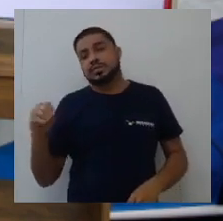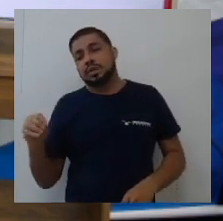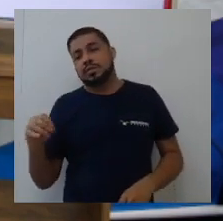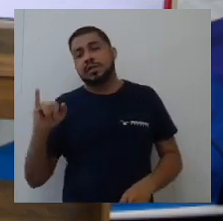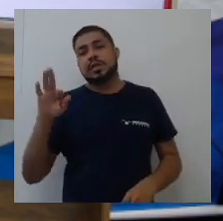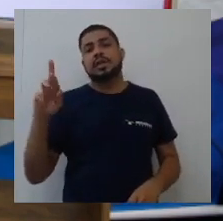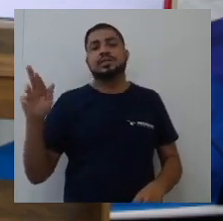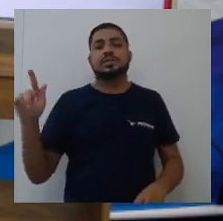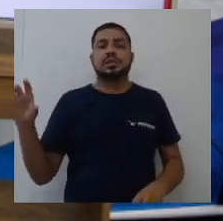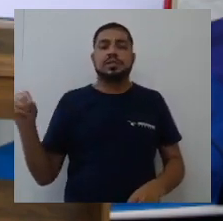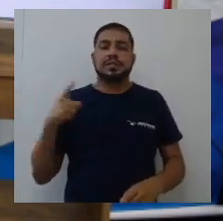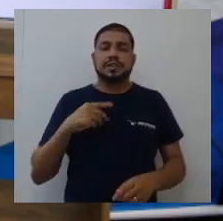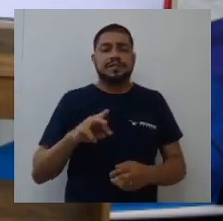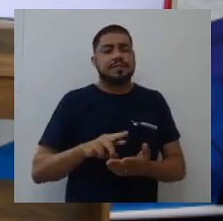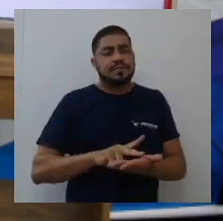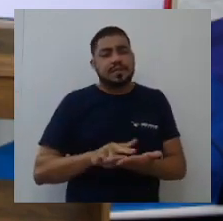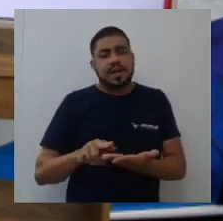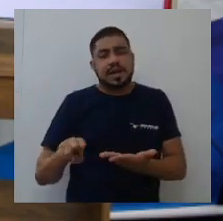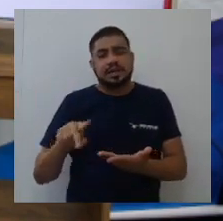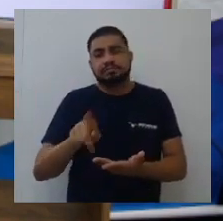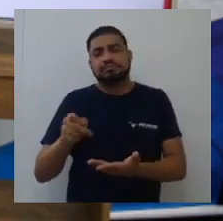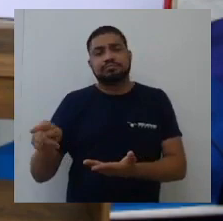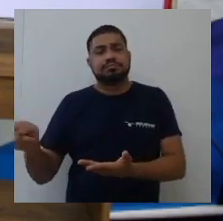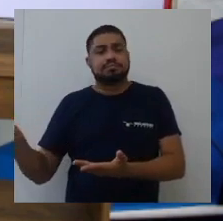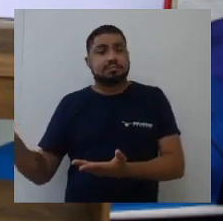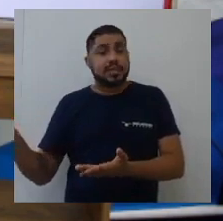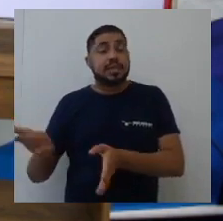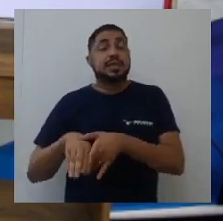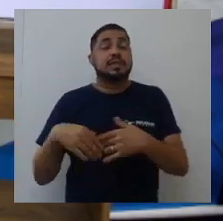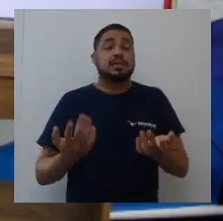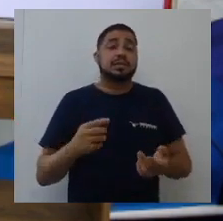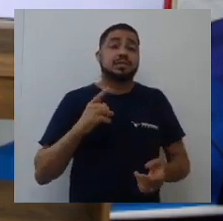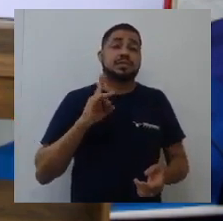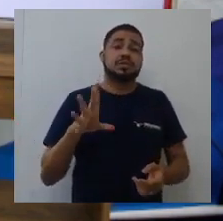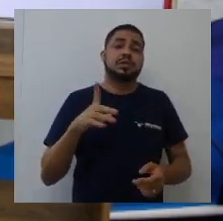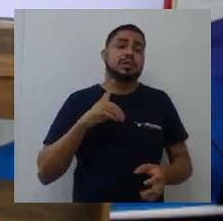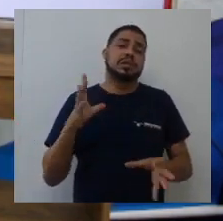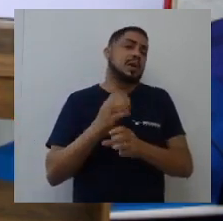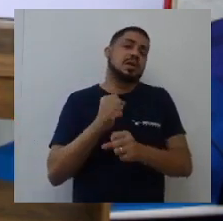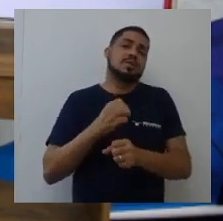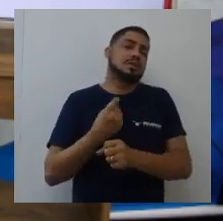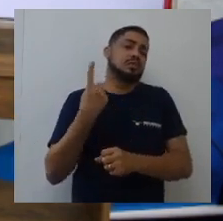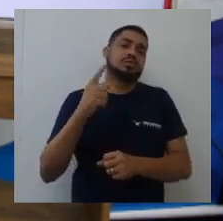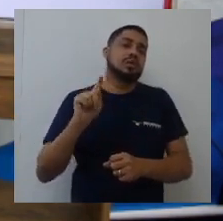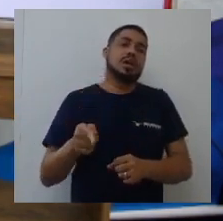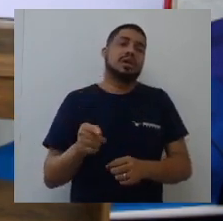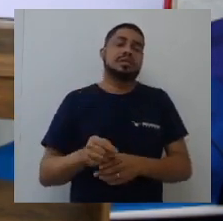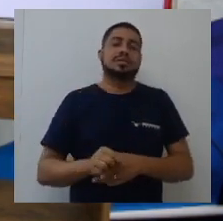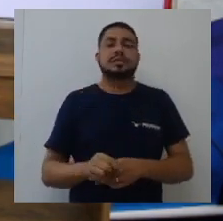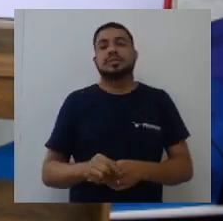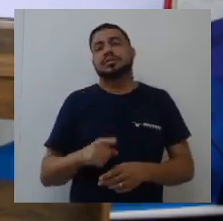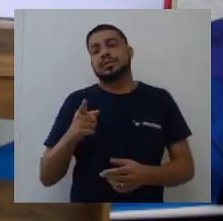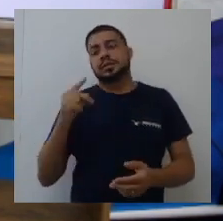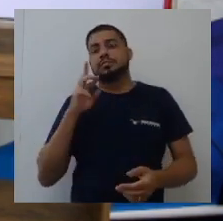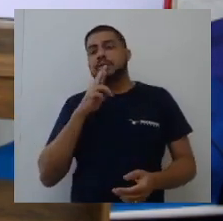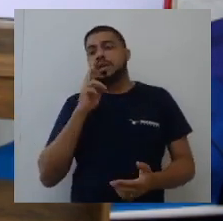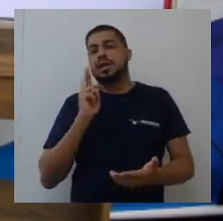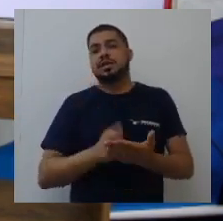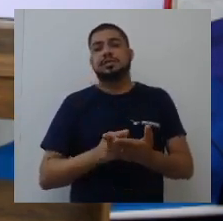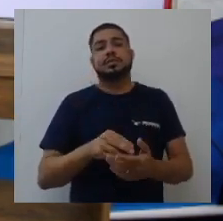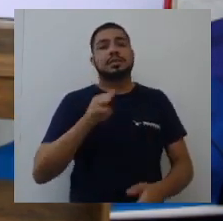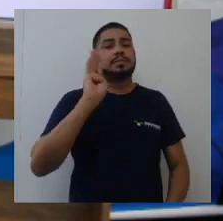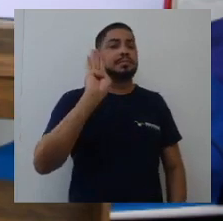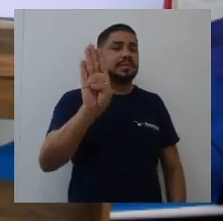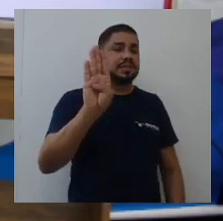várias casas decimais. E para facilitar, a gente traz para você aqui só o cálculo com uma casa decimal e você vai lá e marca a resposta letra